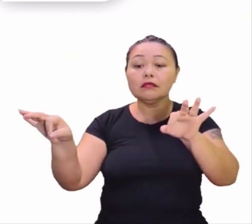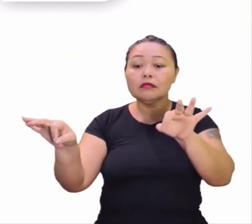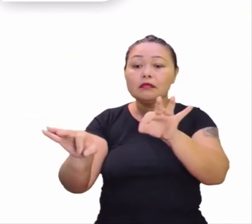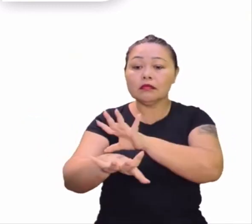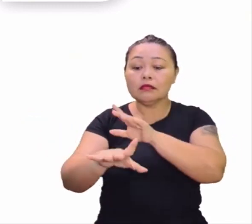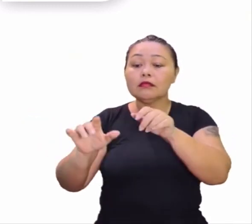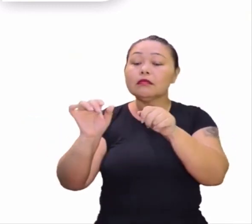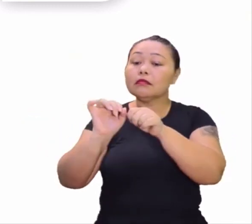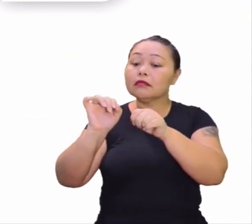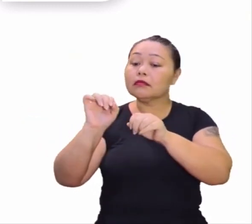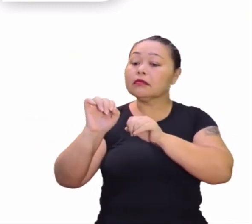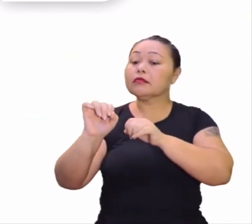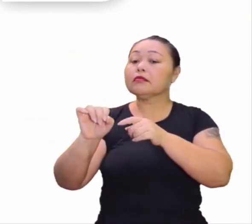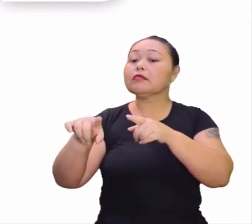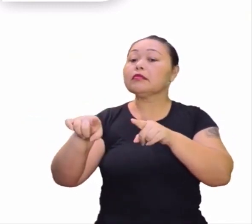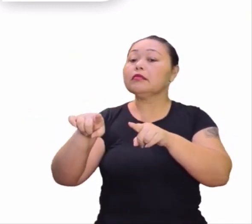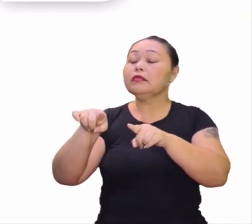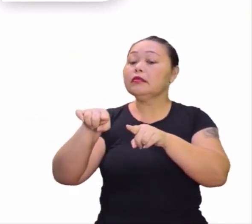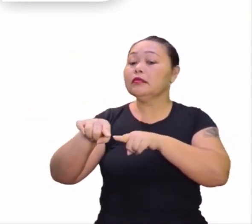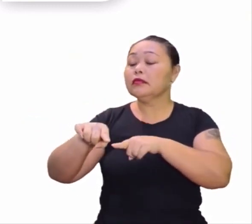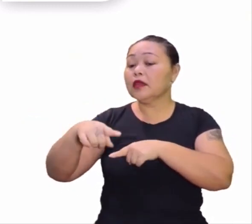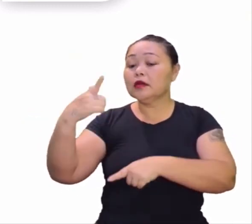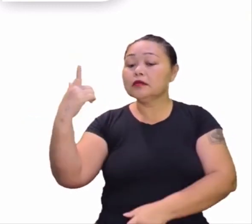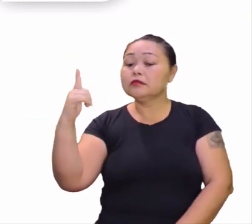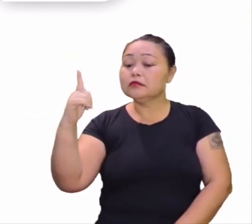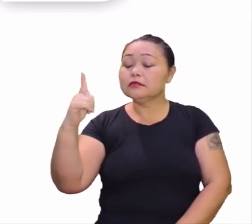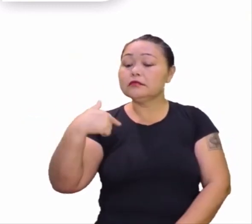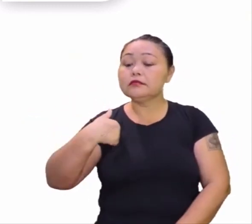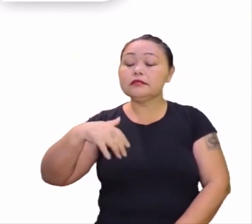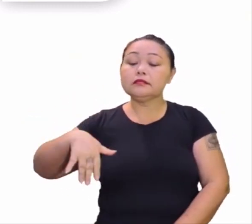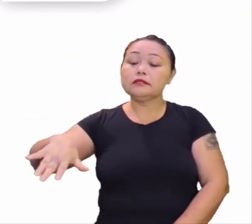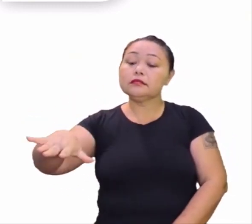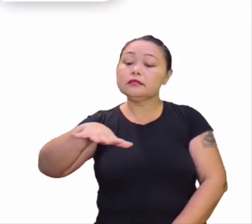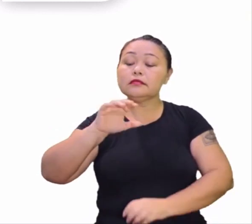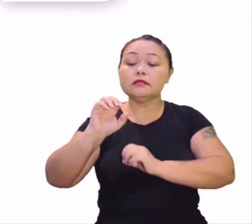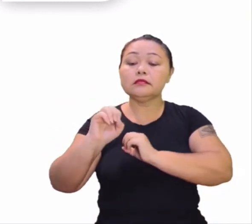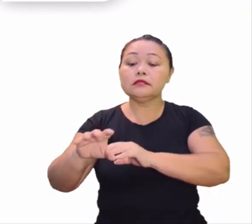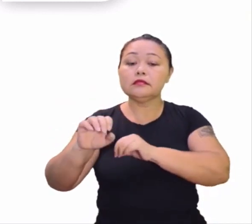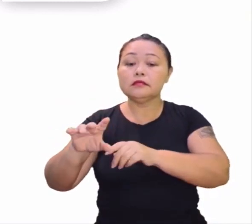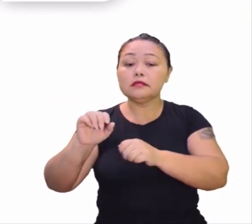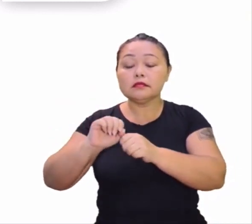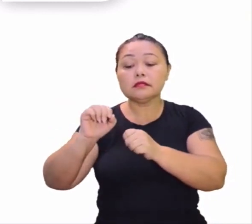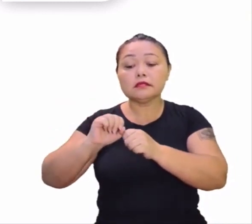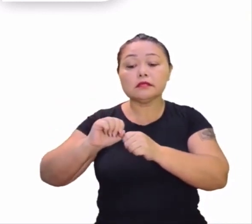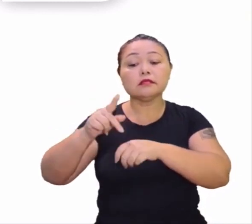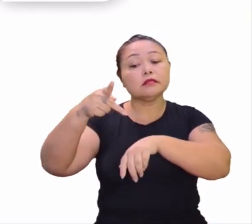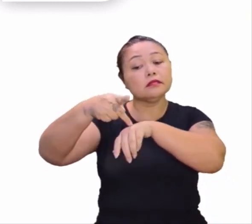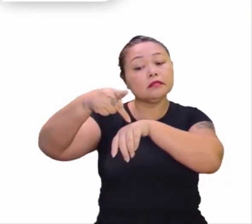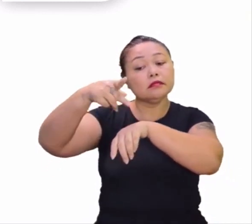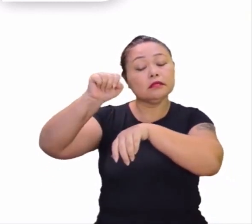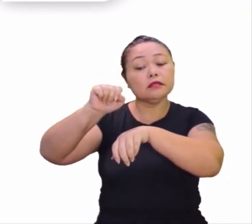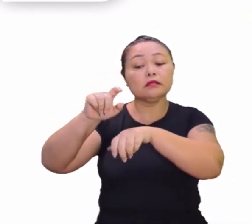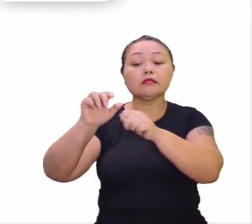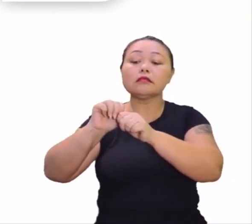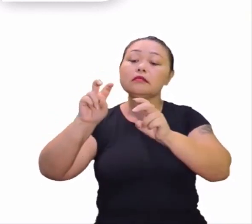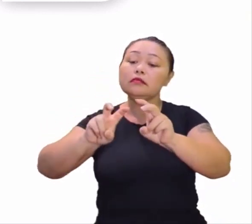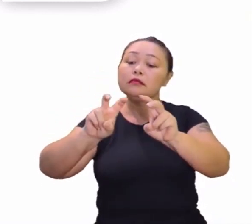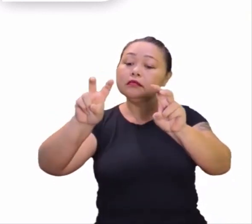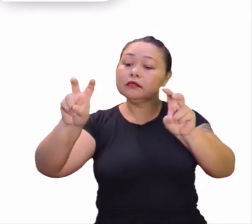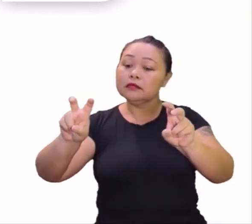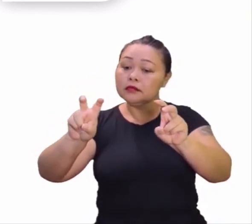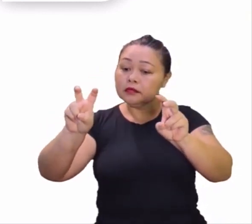Geografia, e na área de educação eu sou especialista em Informática na Educação. E o Rogério?